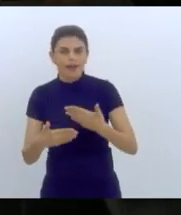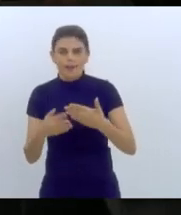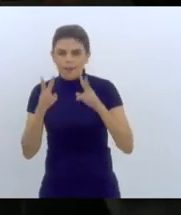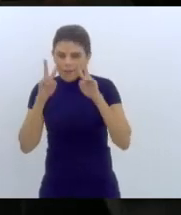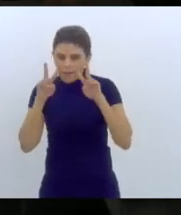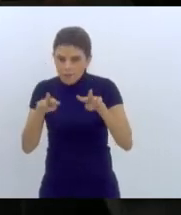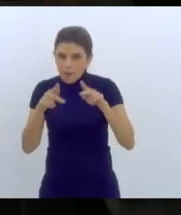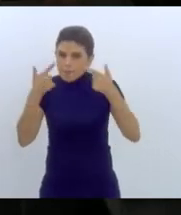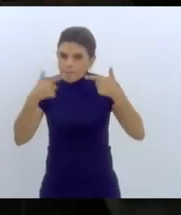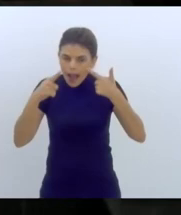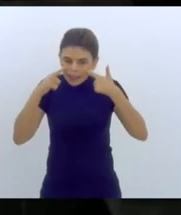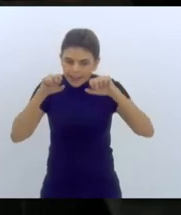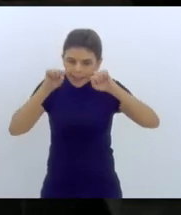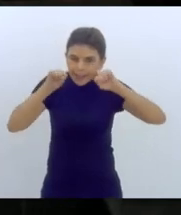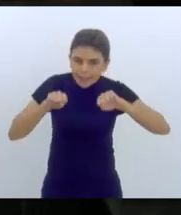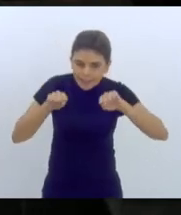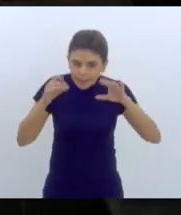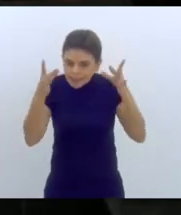olhar